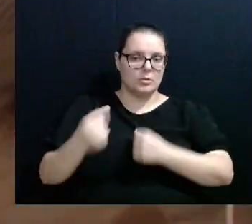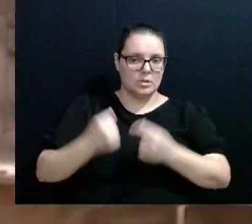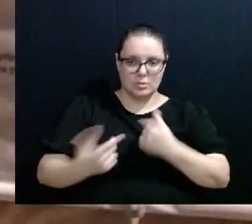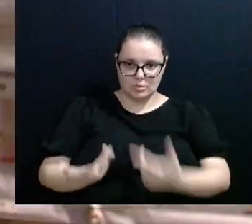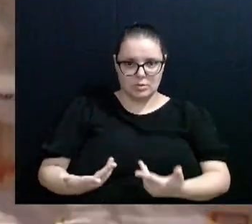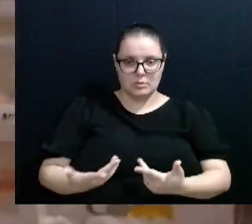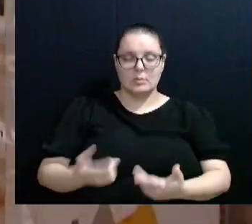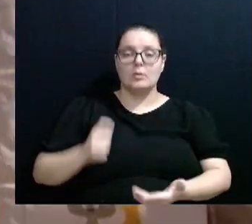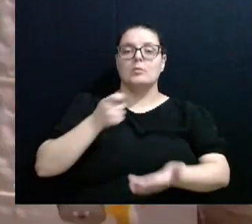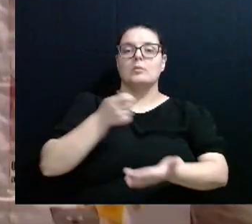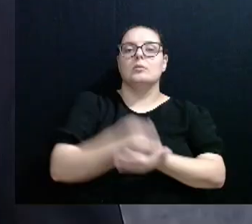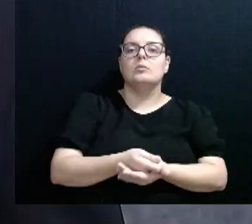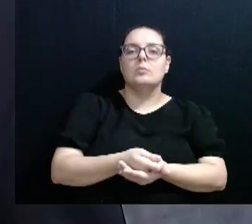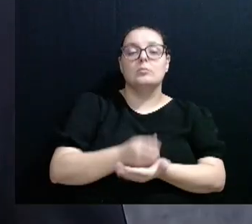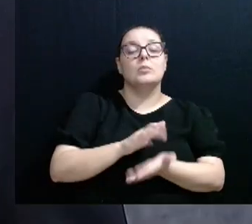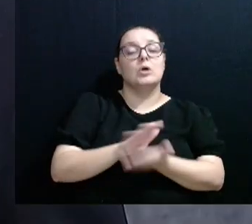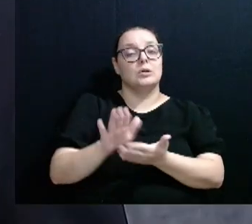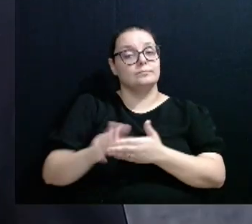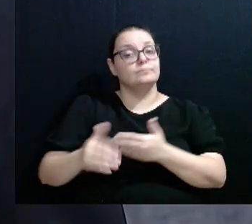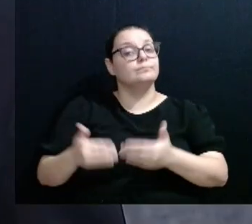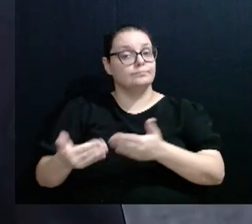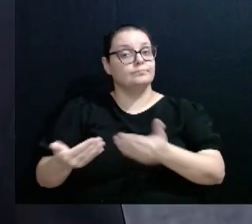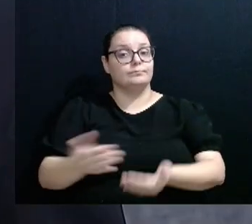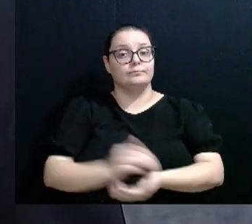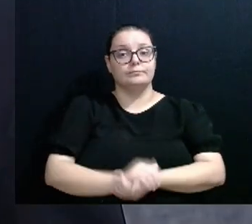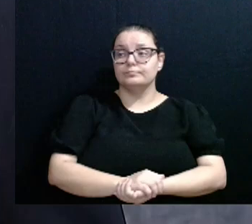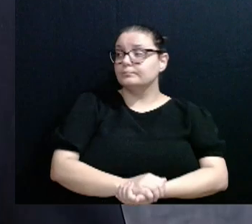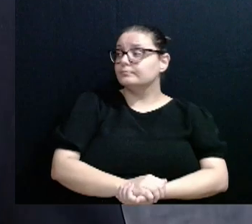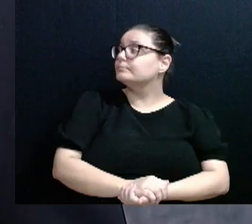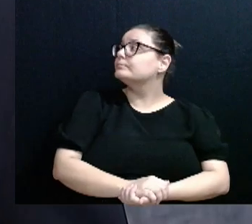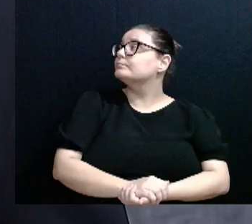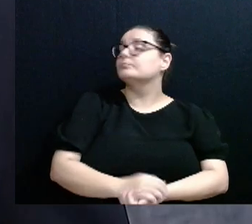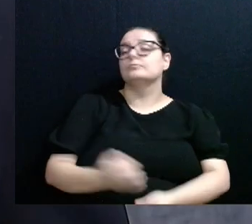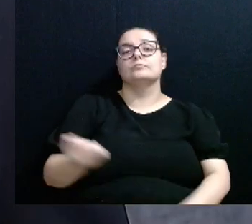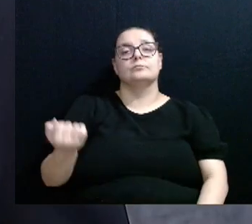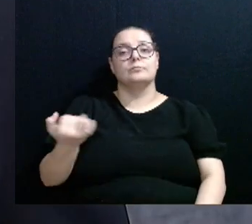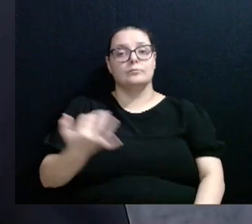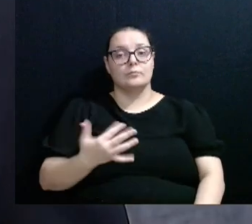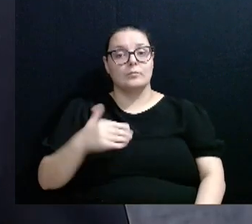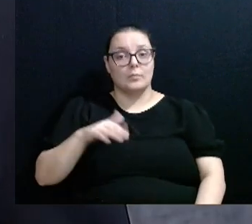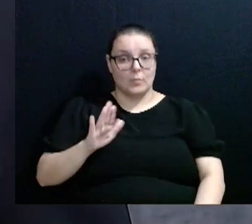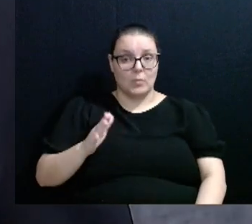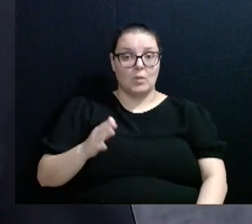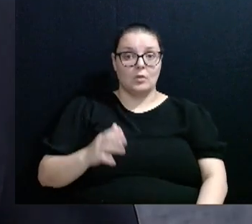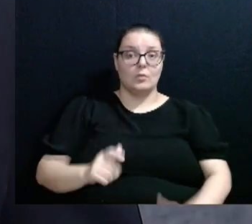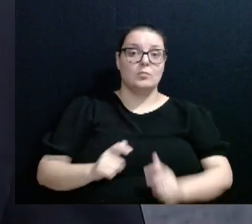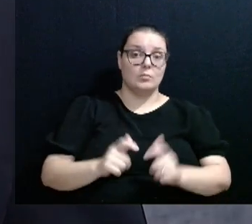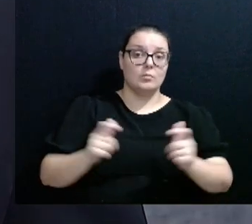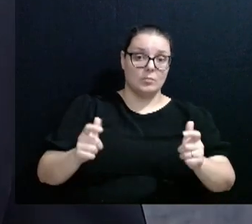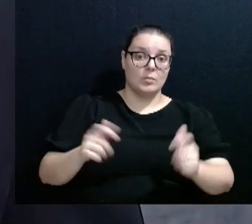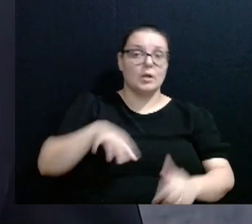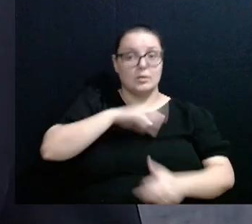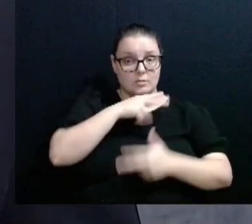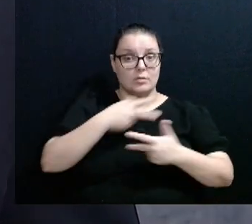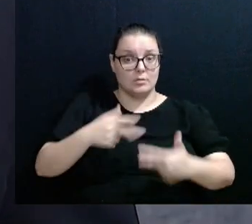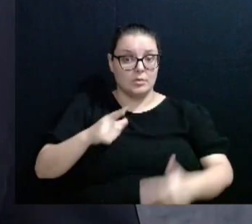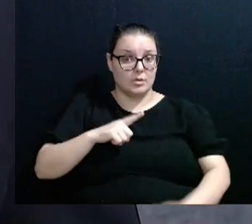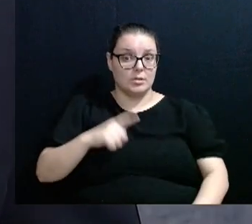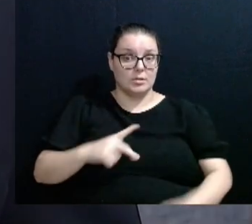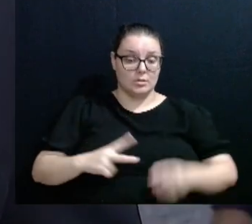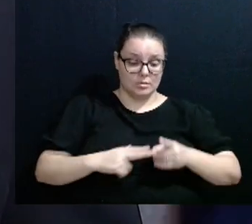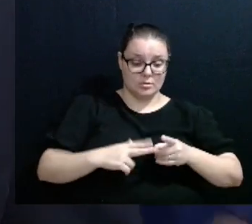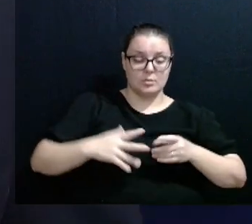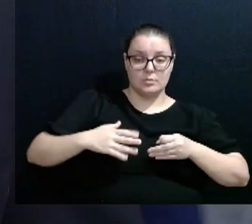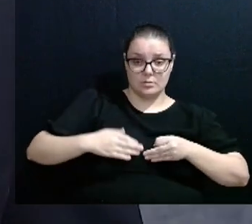os custos do procedimento. Quanto mais número, quanto mais volume nós tivermos de castração na região, eu